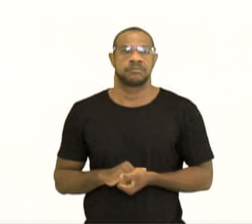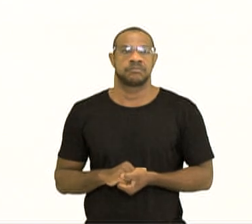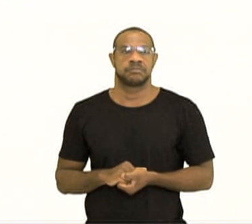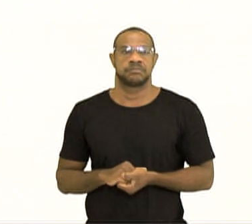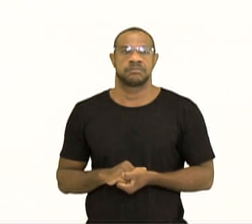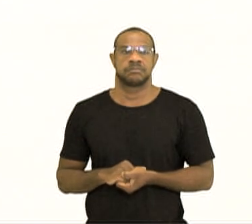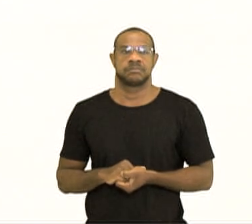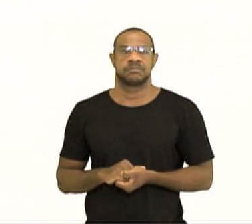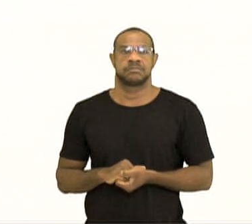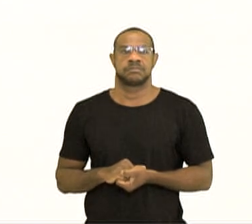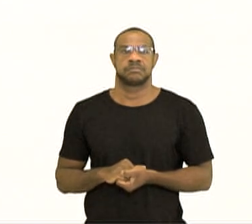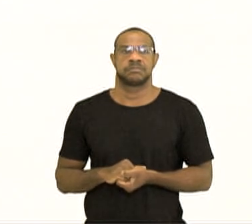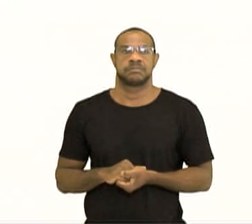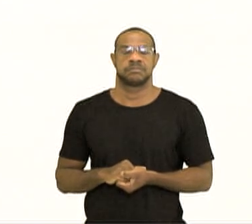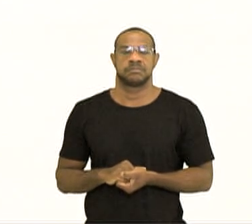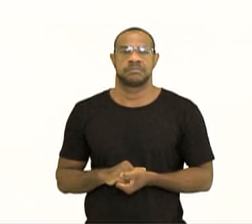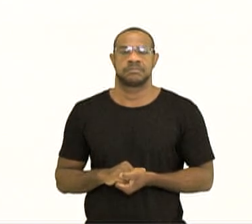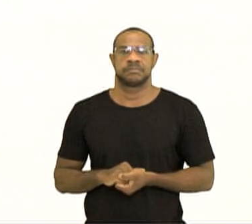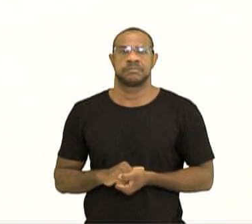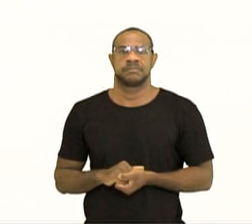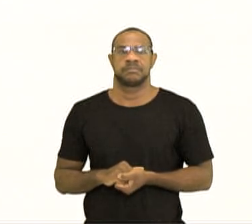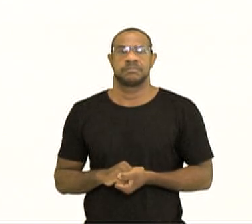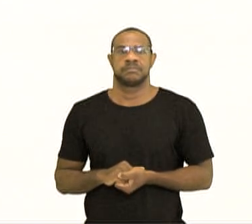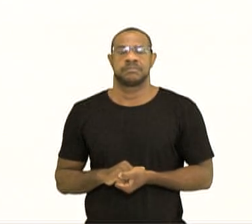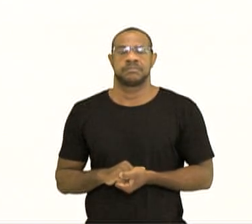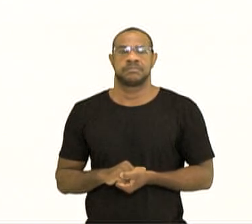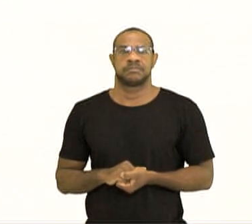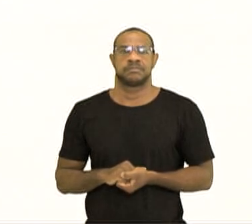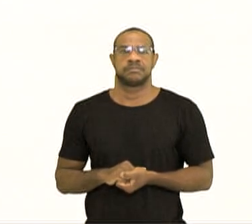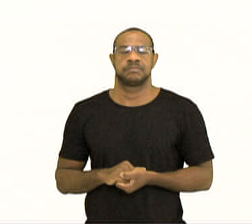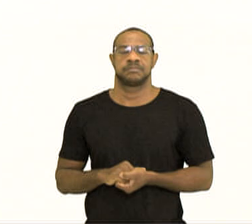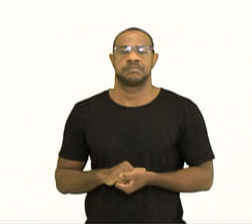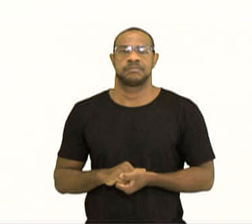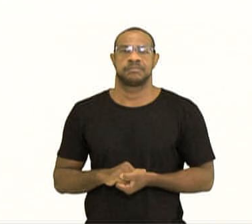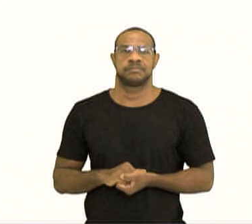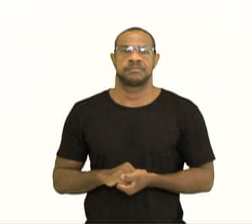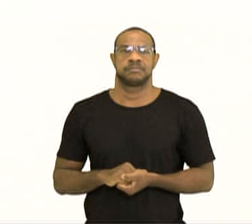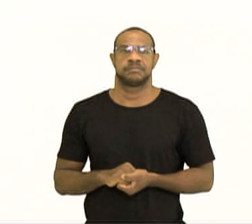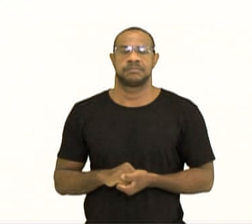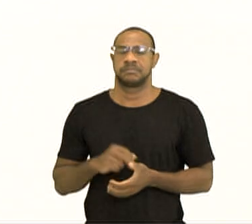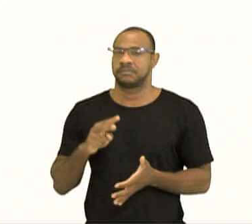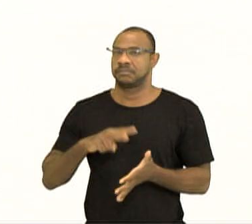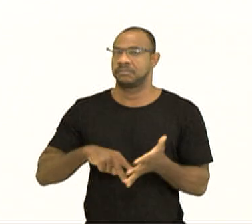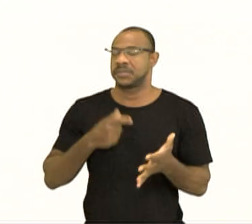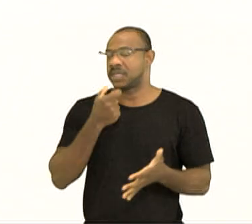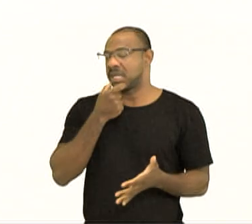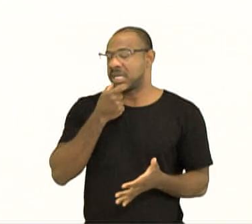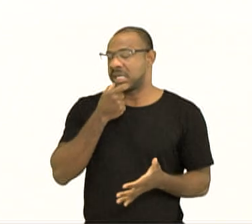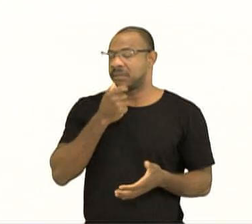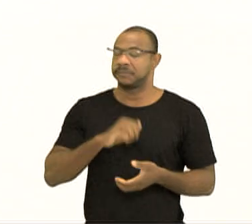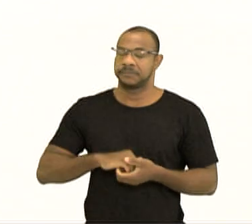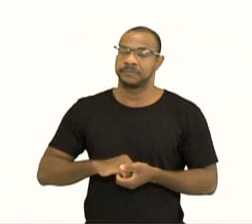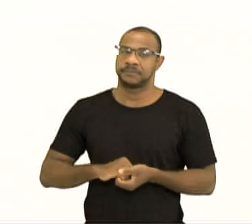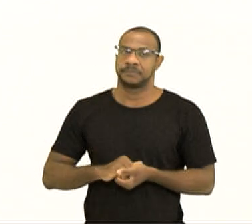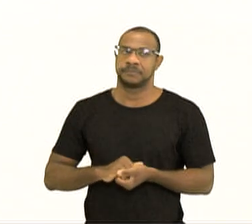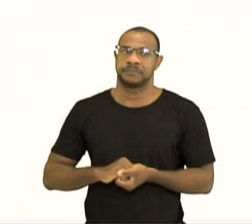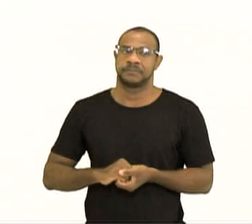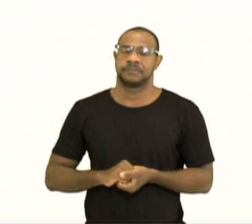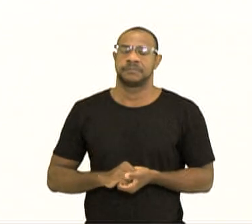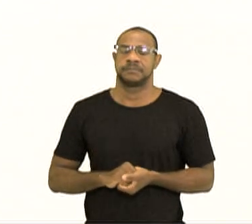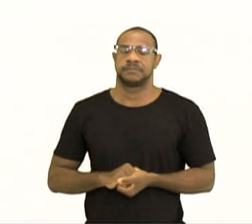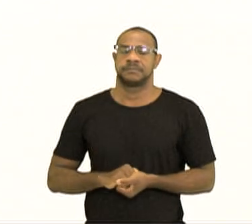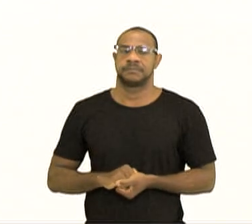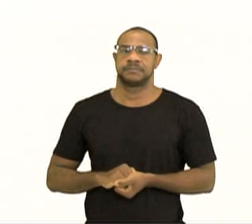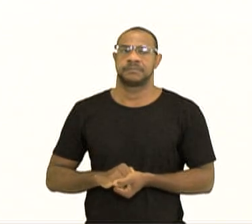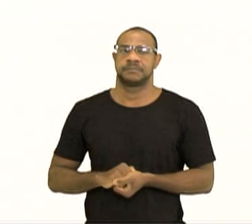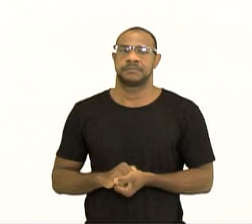may seem. If you want to practice this sport, you will have to be 12 years old and also